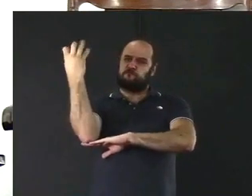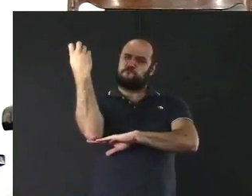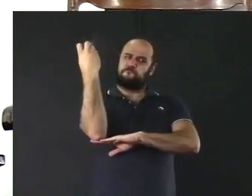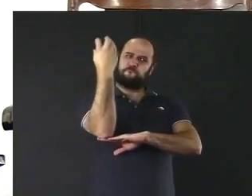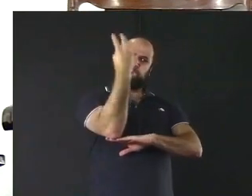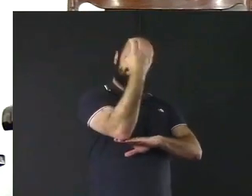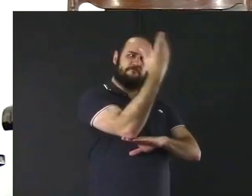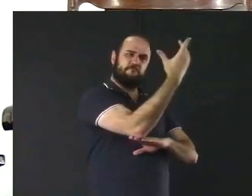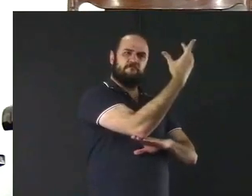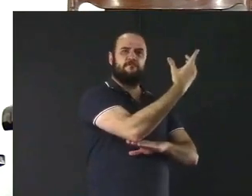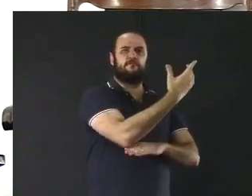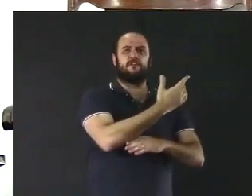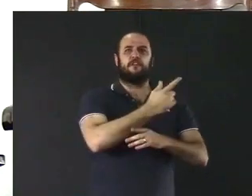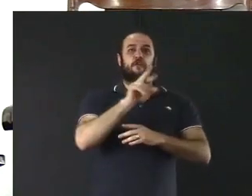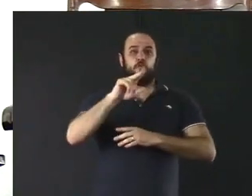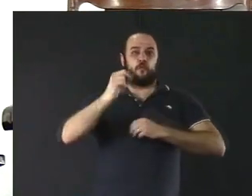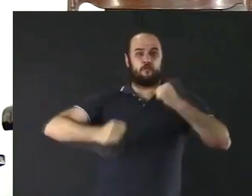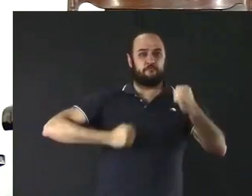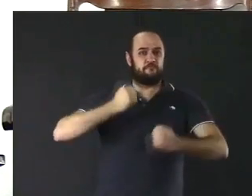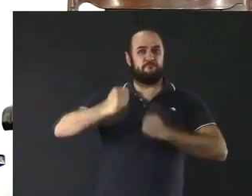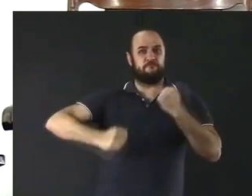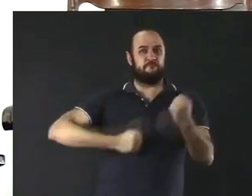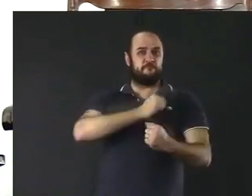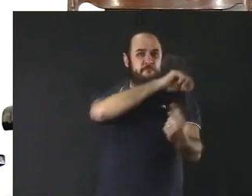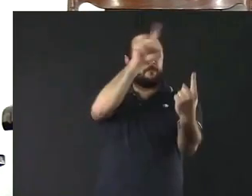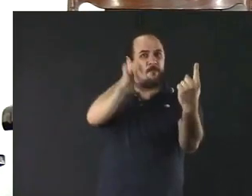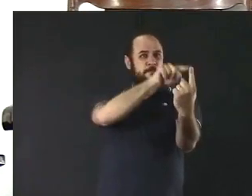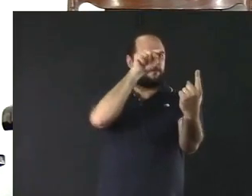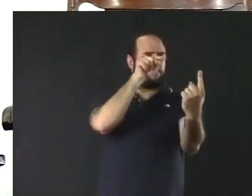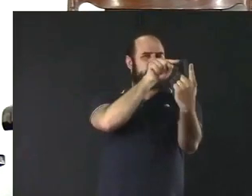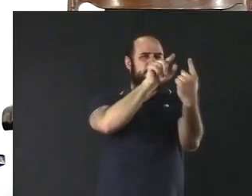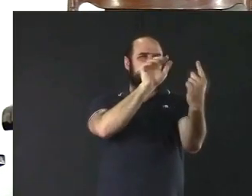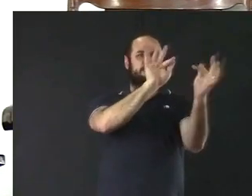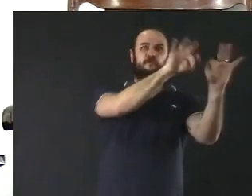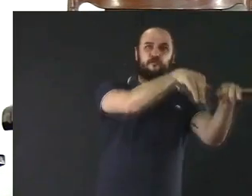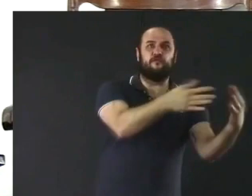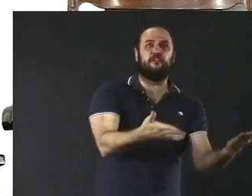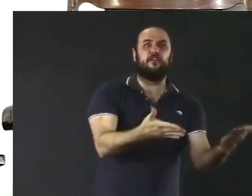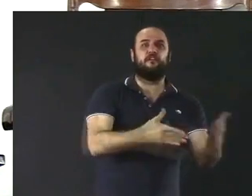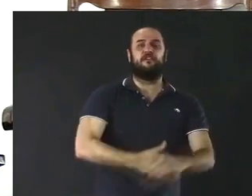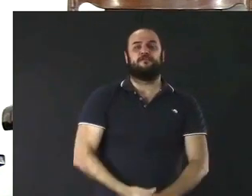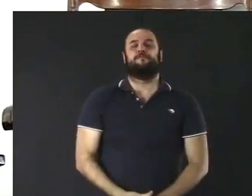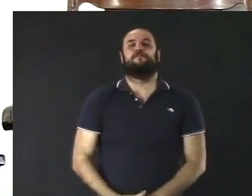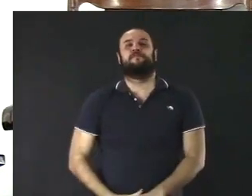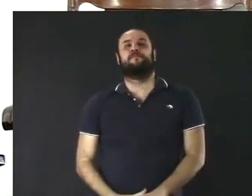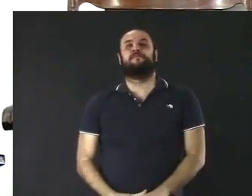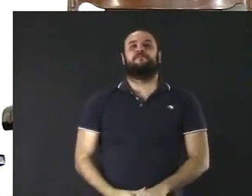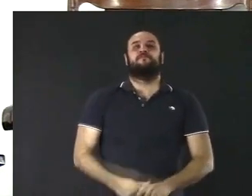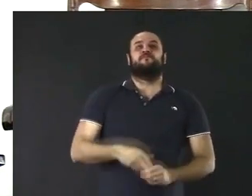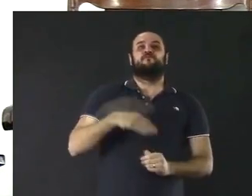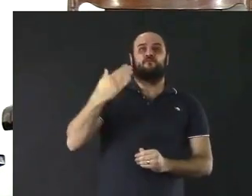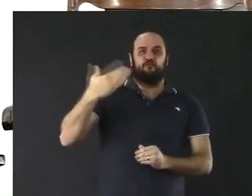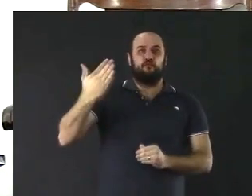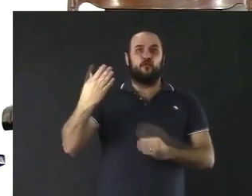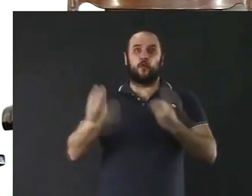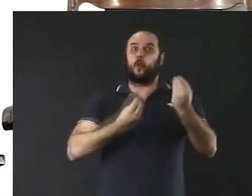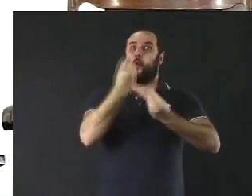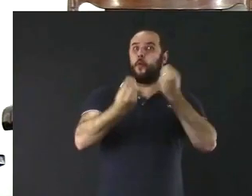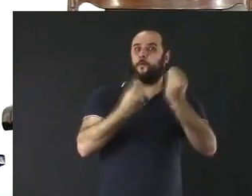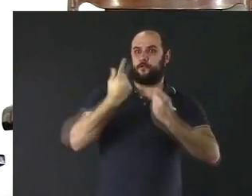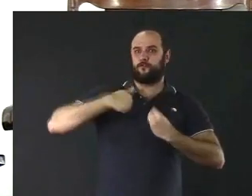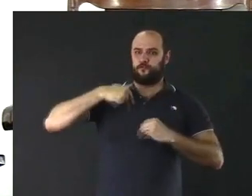percorrendo uma grande corrida com o objetivo de completá-la. Como nós corremos e como